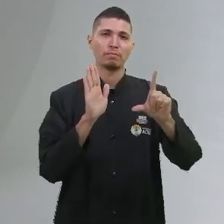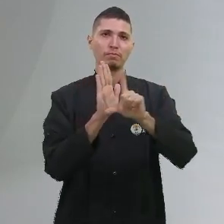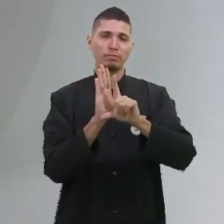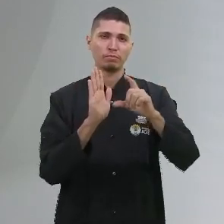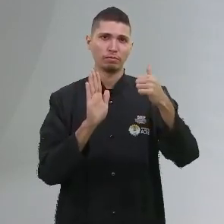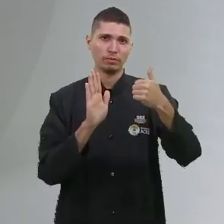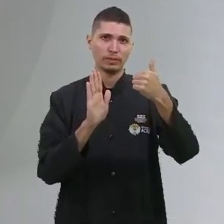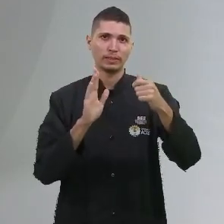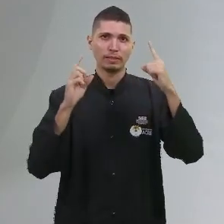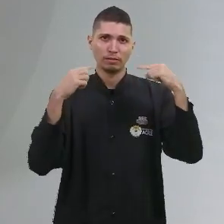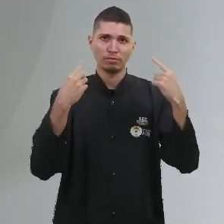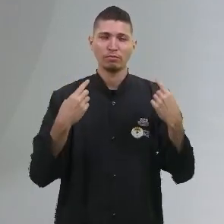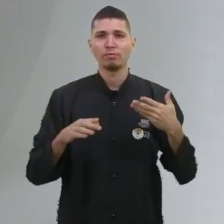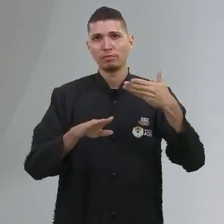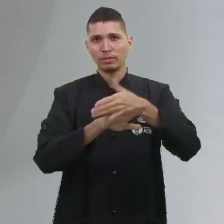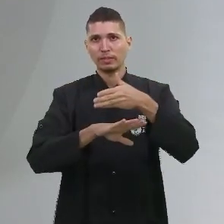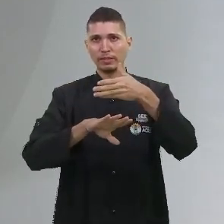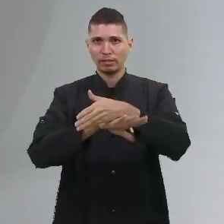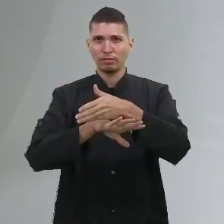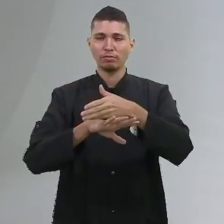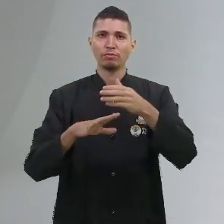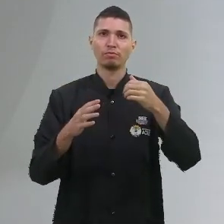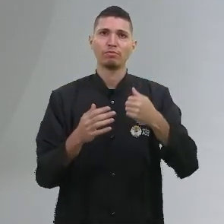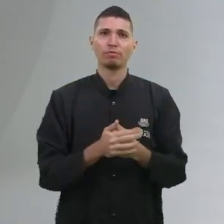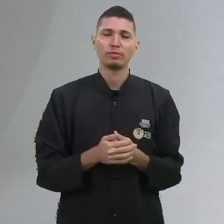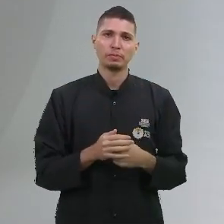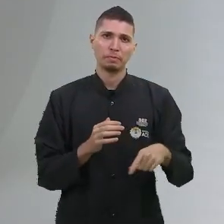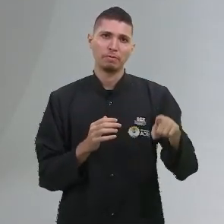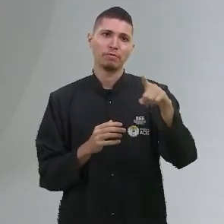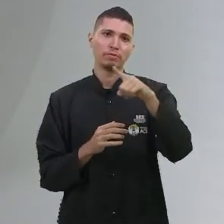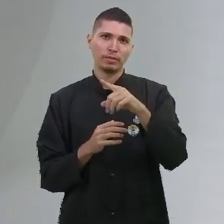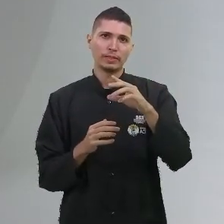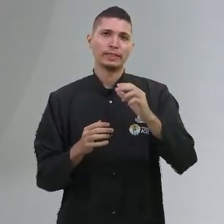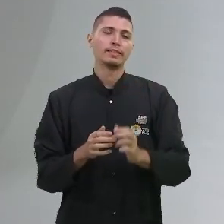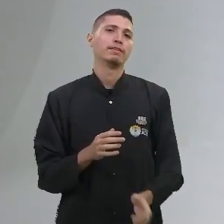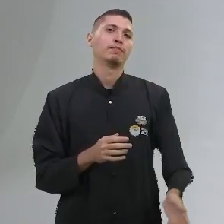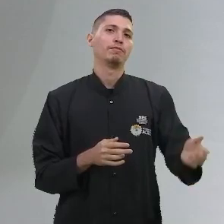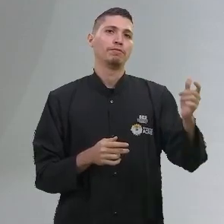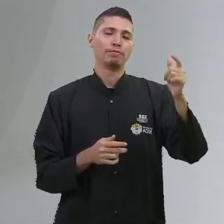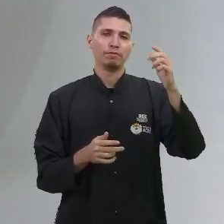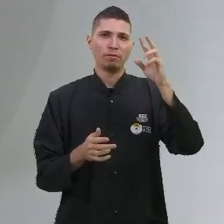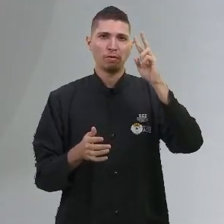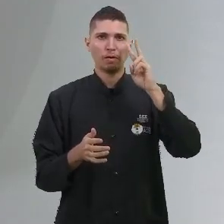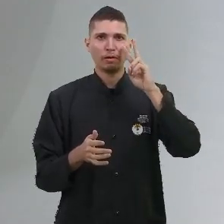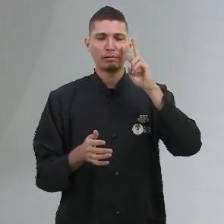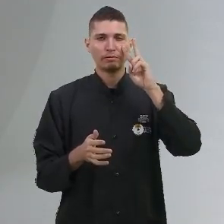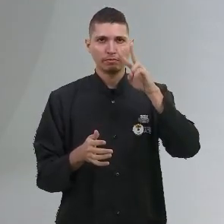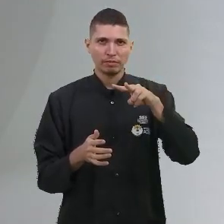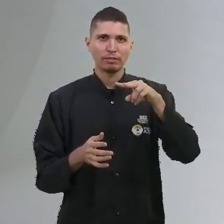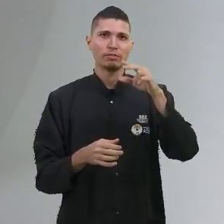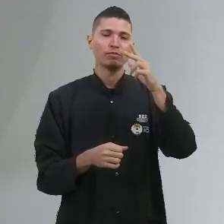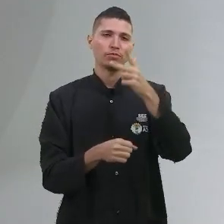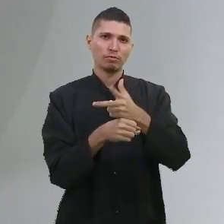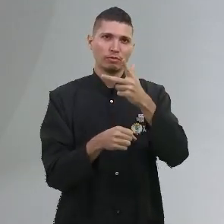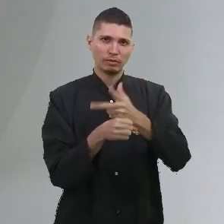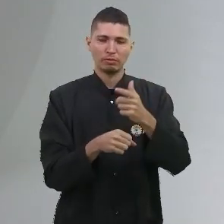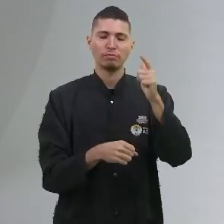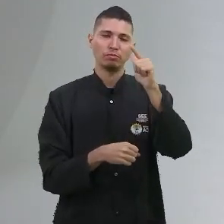ok? Acessem o ambiente virtual de aprendizagem, vejam lá as atividades que tem para